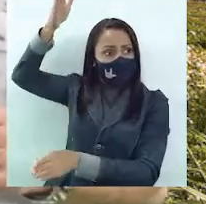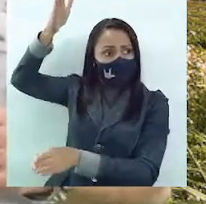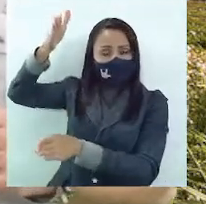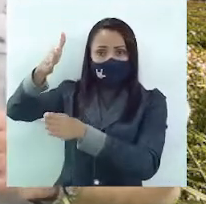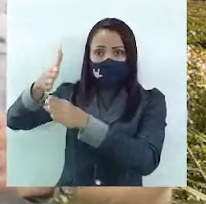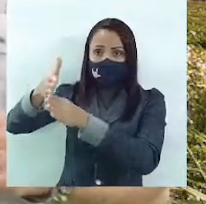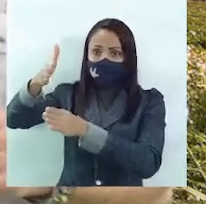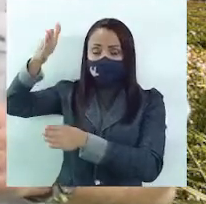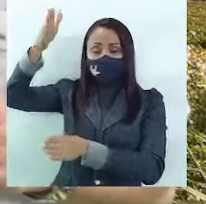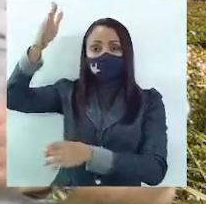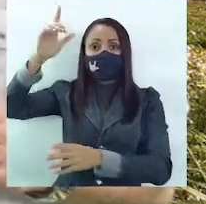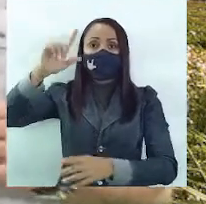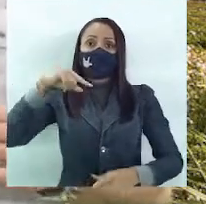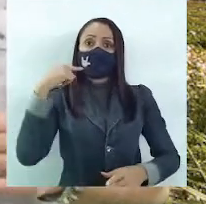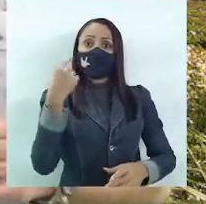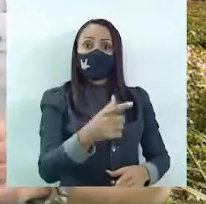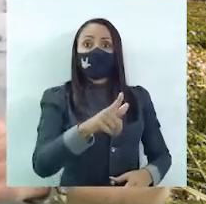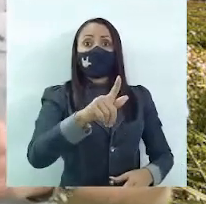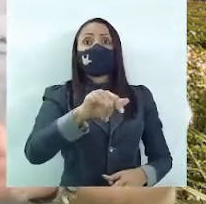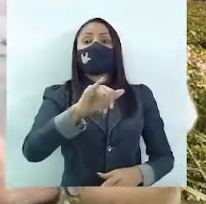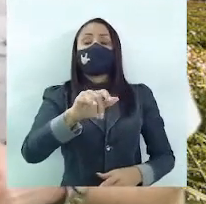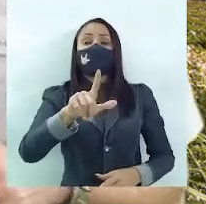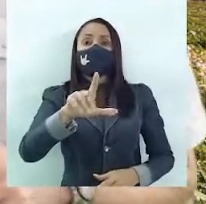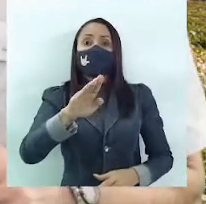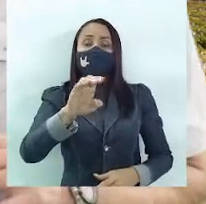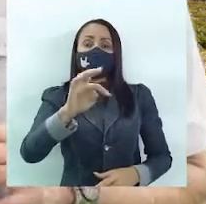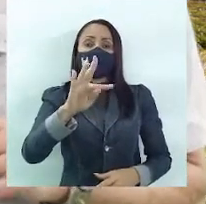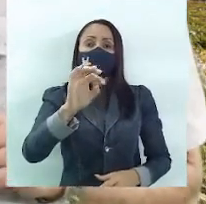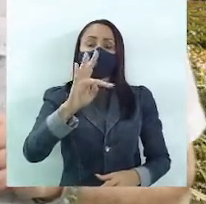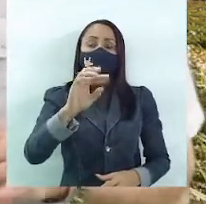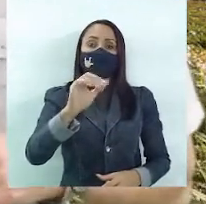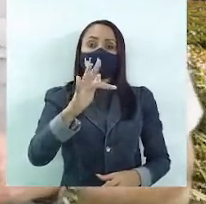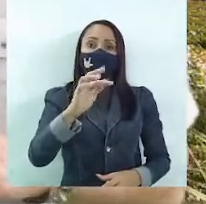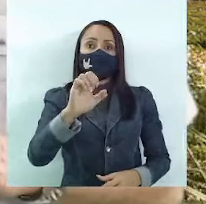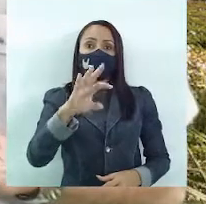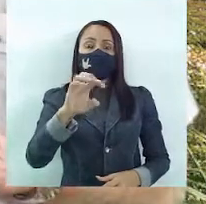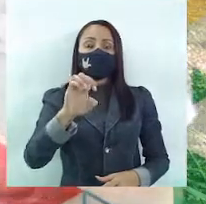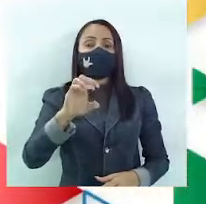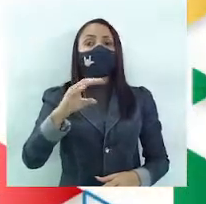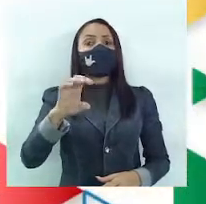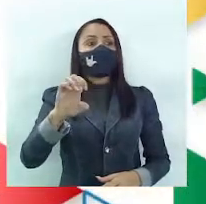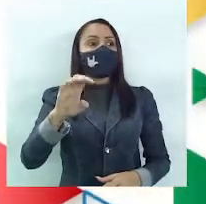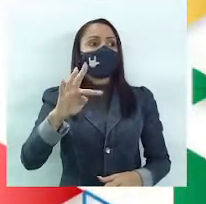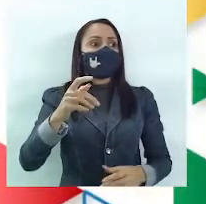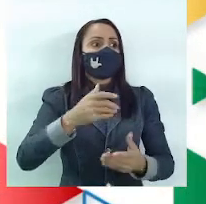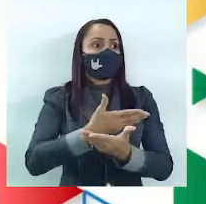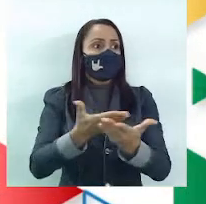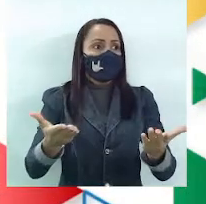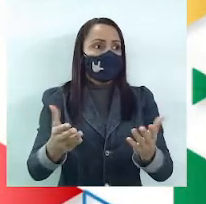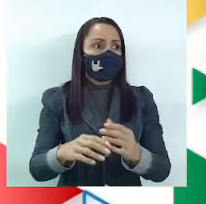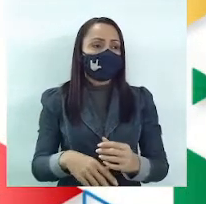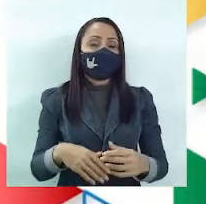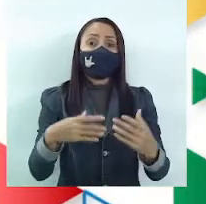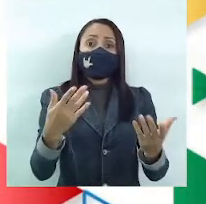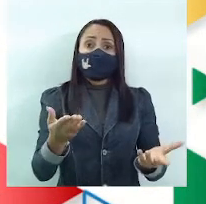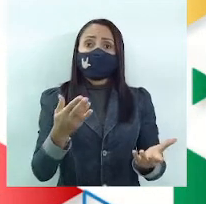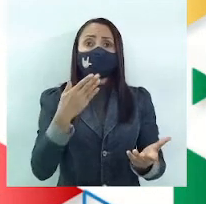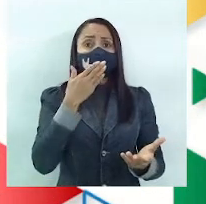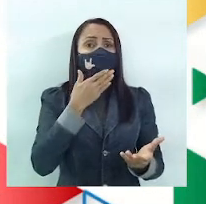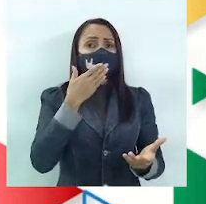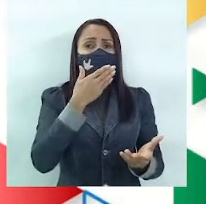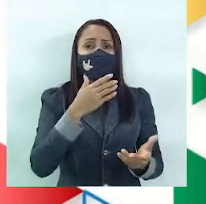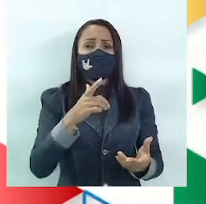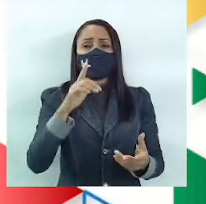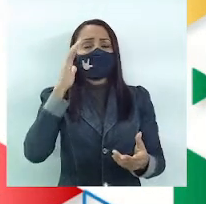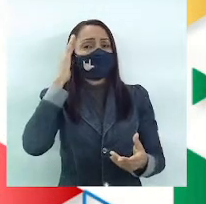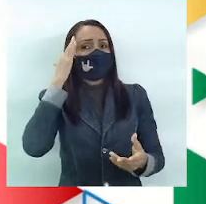aqui, professor, nós temos Gilberto Freire na tela, por favor. Você poderia ler, professor? Sem o açúcar, não se